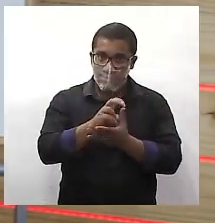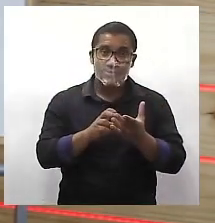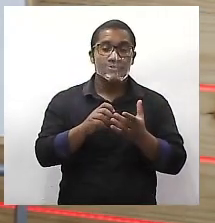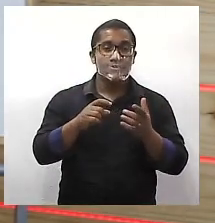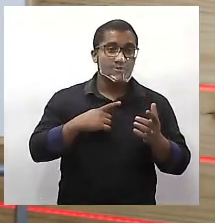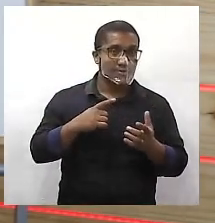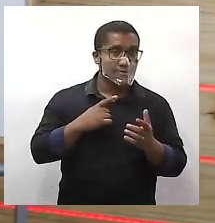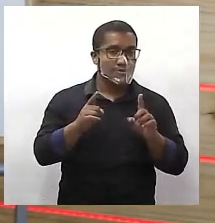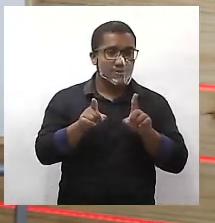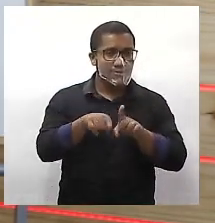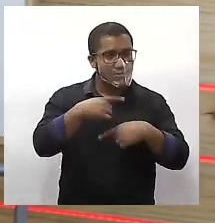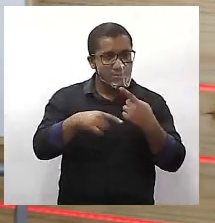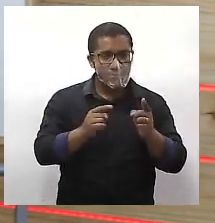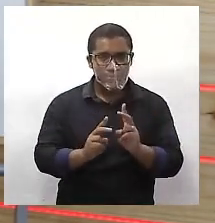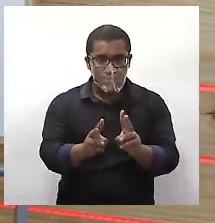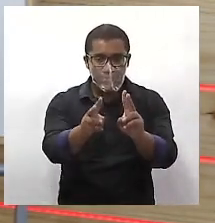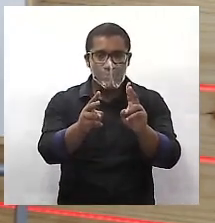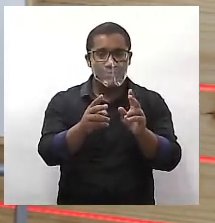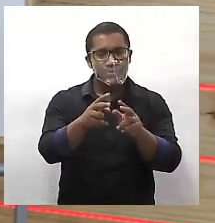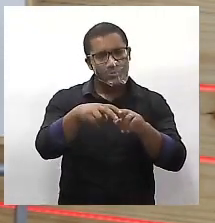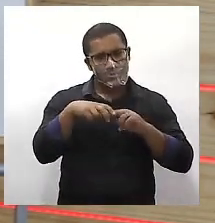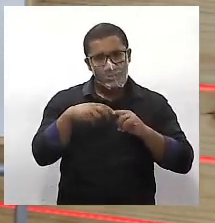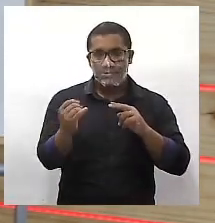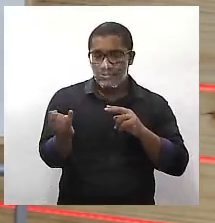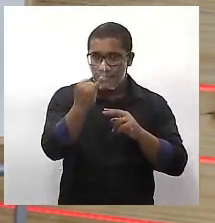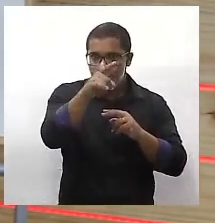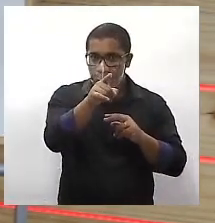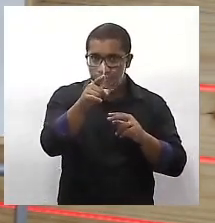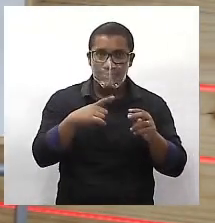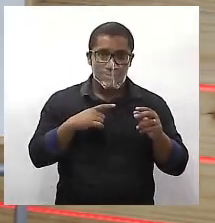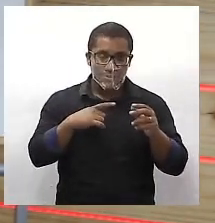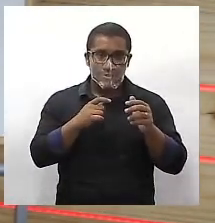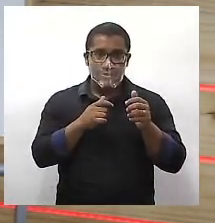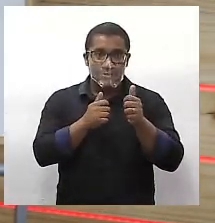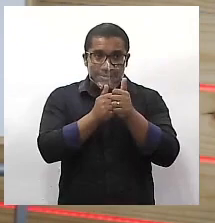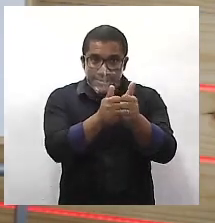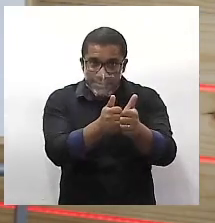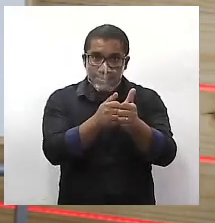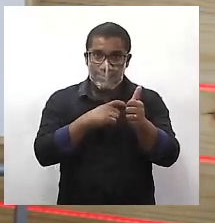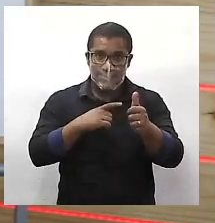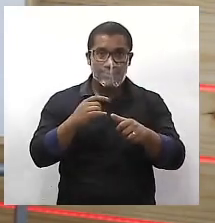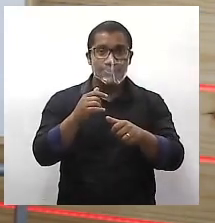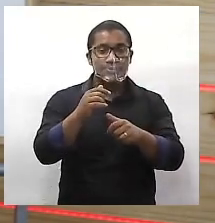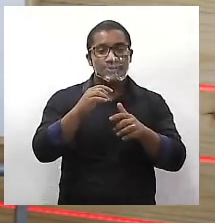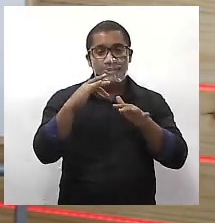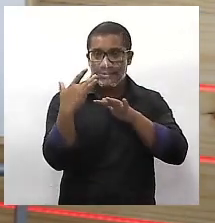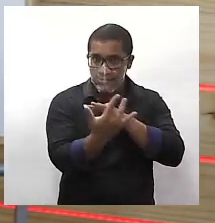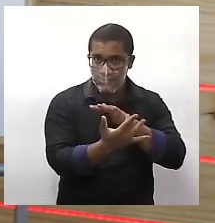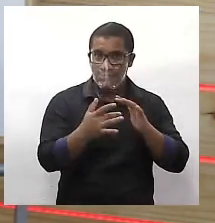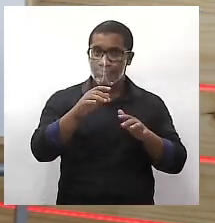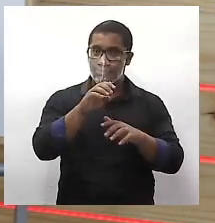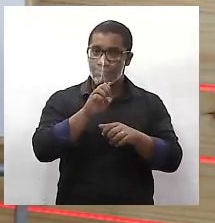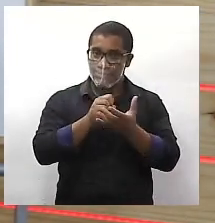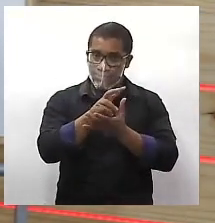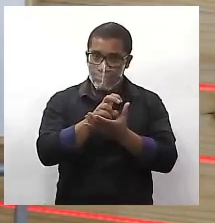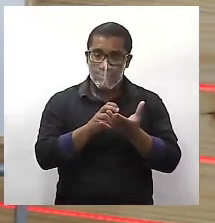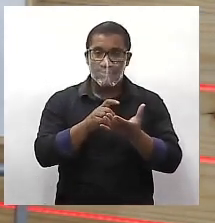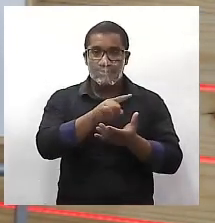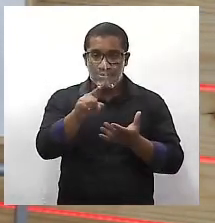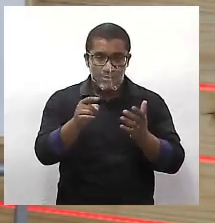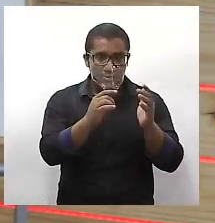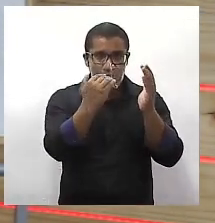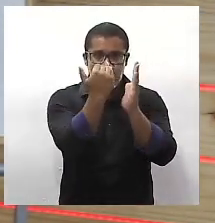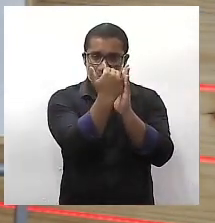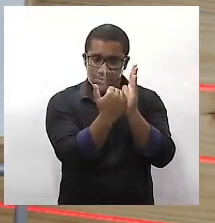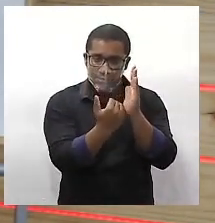vai dar continuidade, por isso que é sempre bom vocês estarem ligados nas redes sociais do EducaPE para ver exatamente a programação